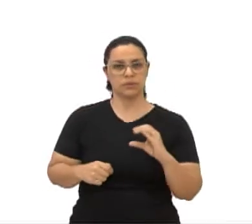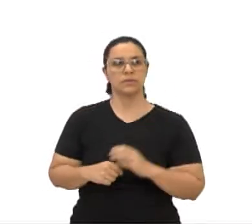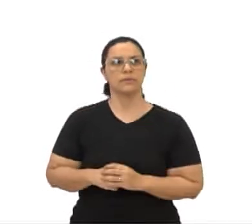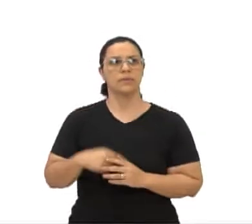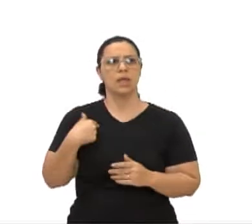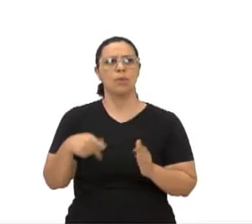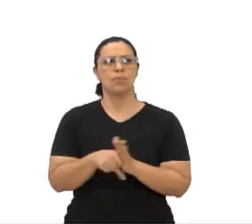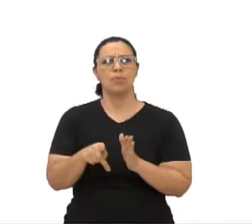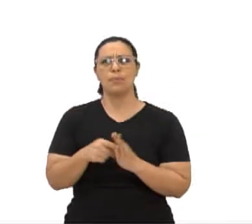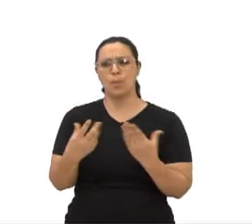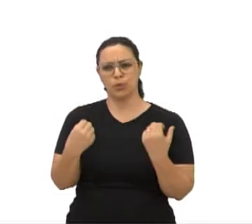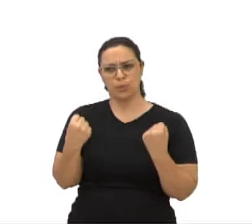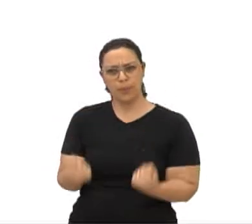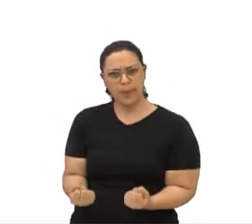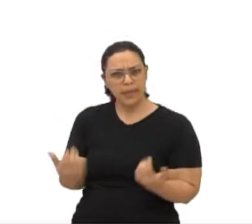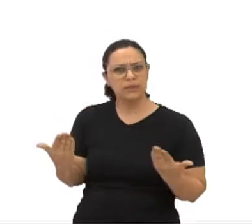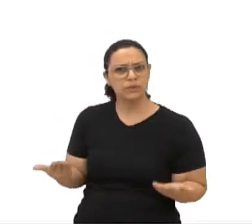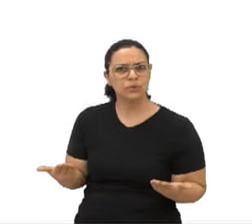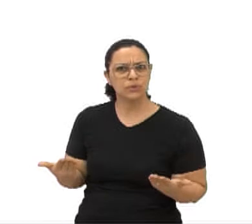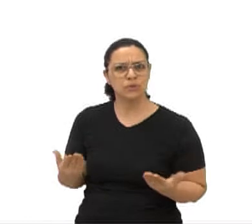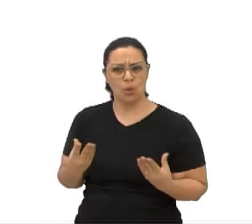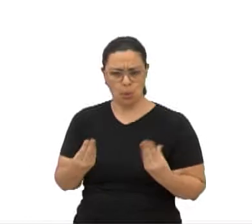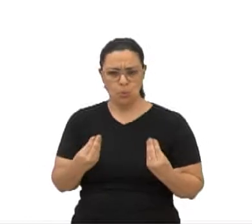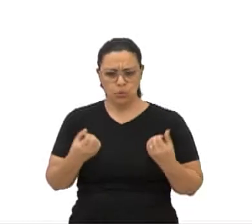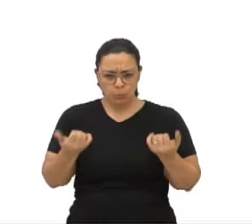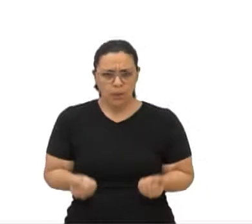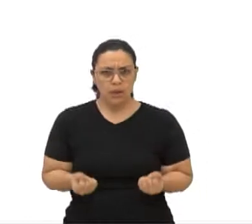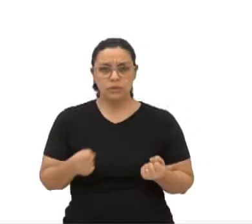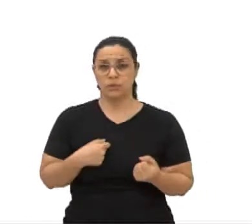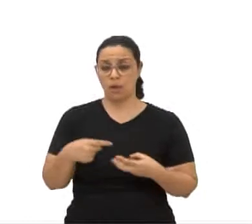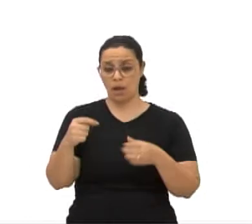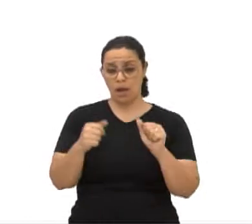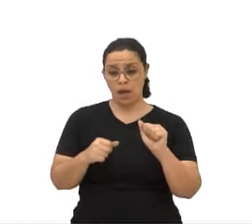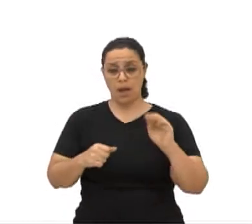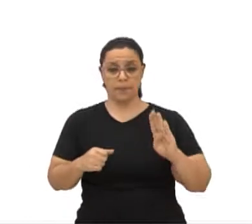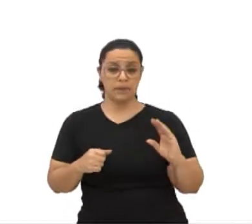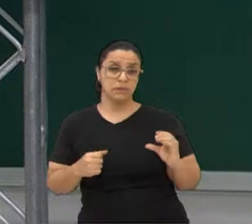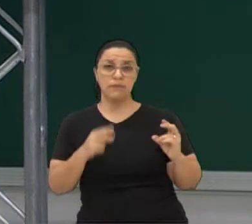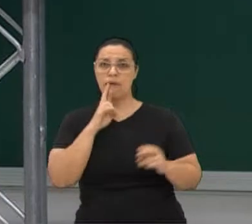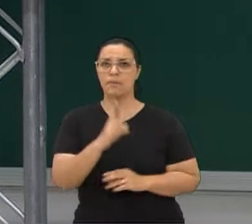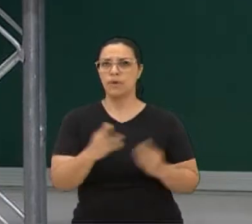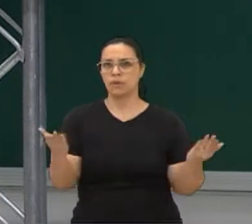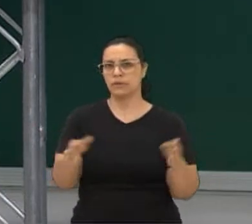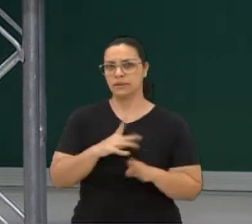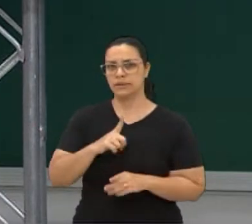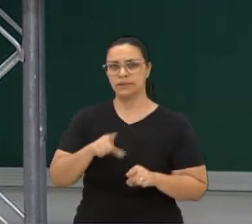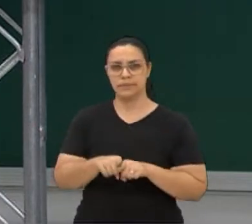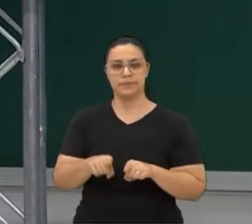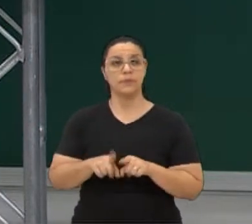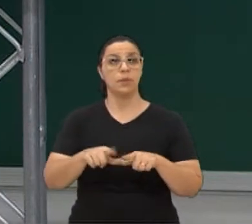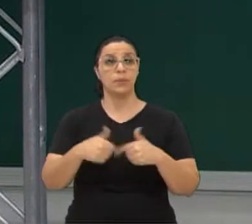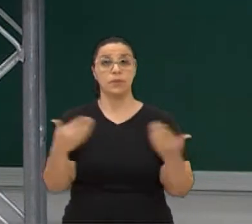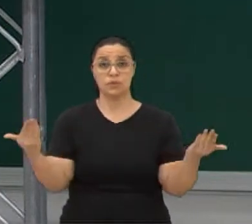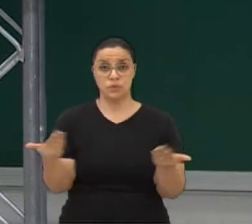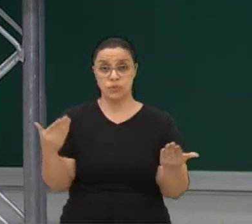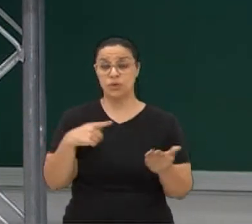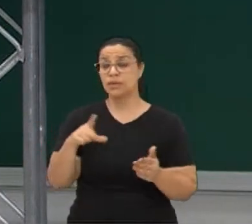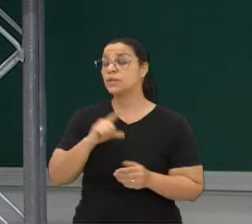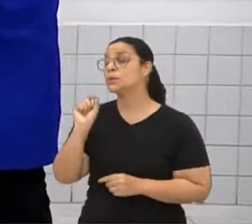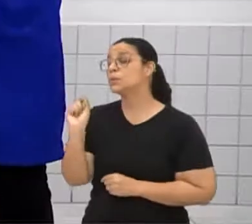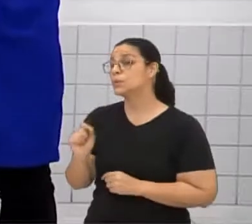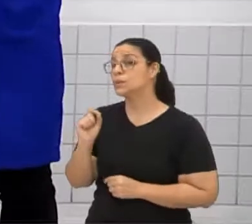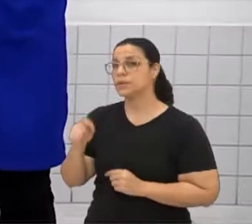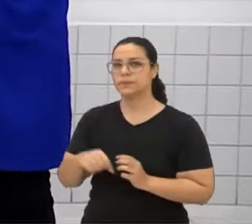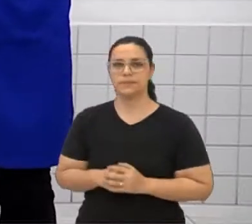estão muito pesados o que será vocês terão um tempinho aqui para responder enquanto em o